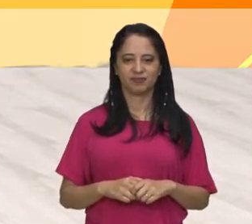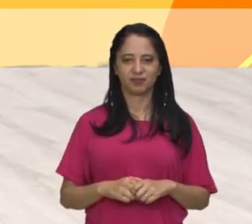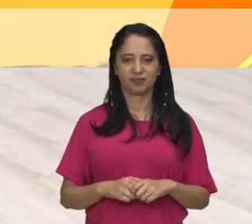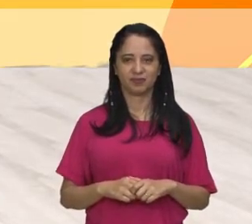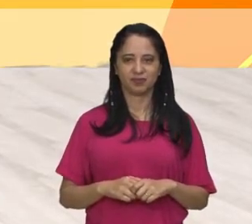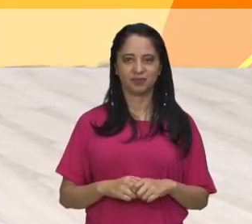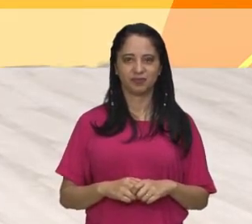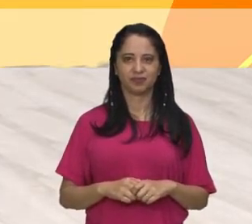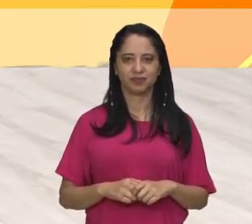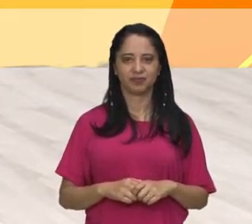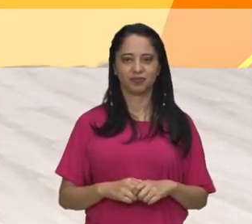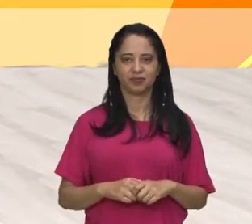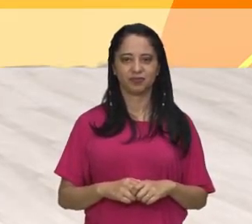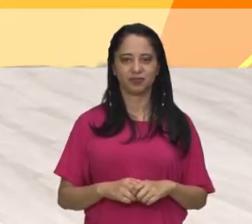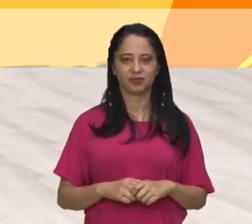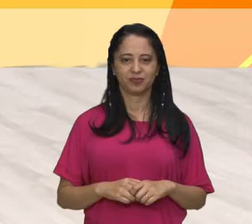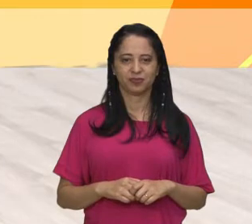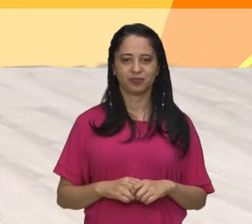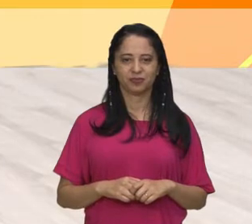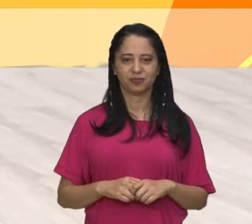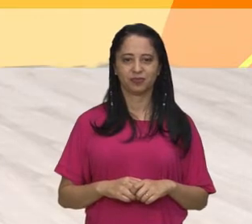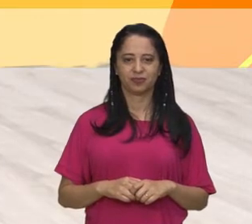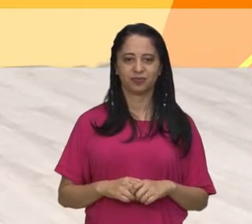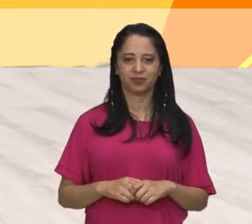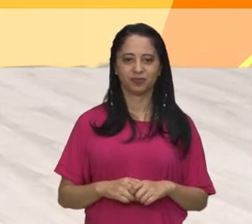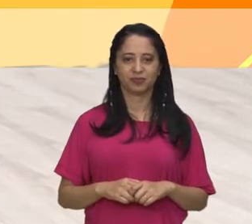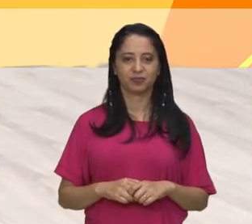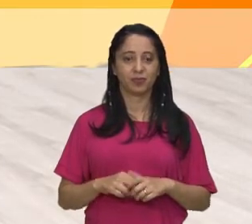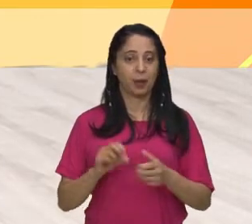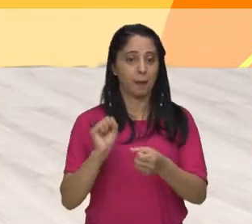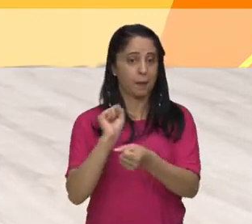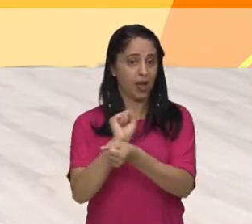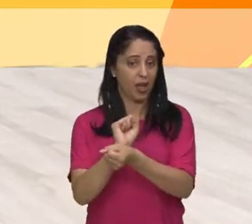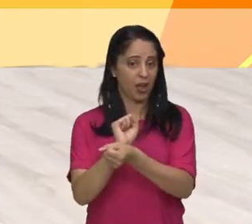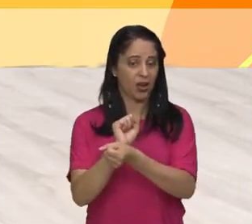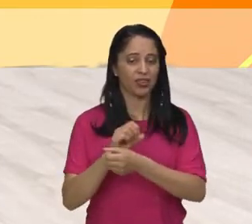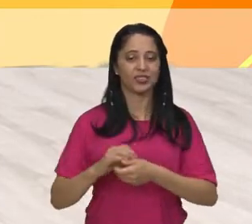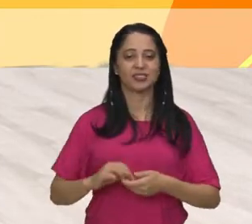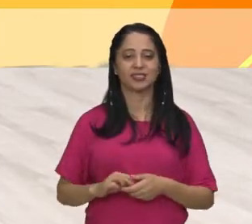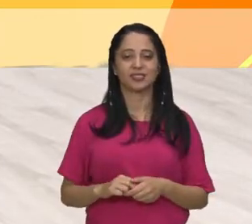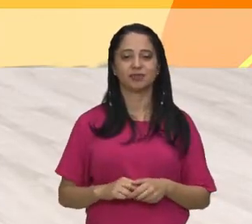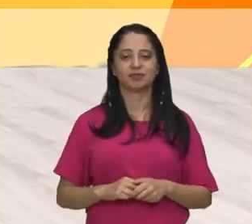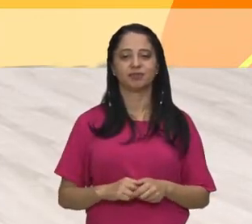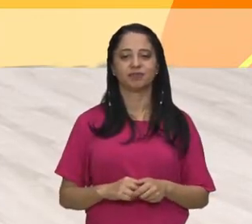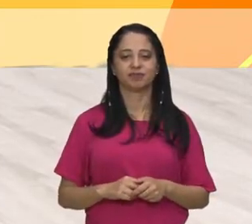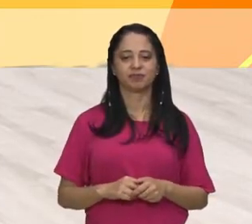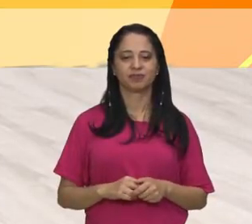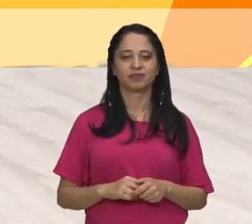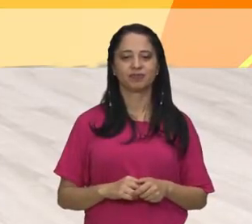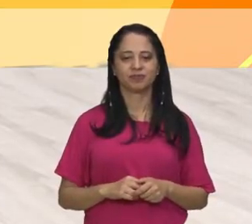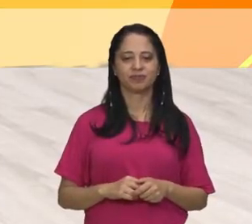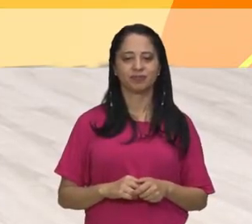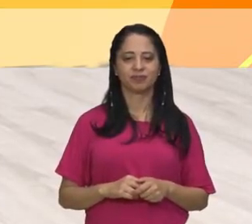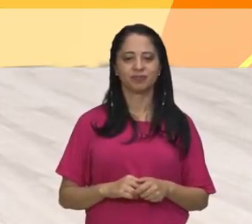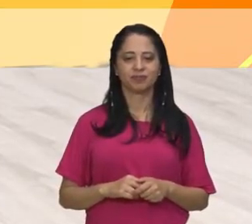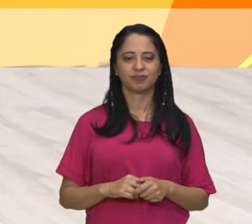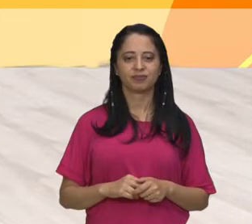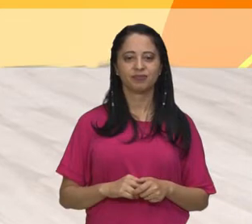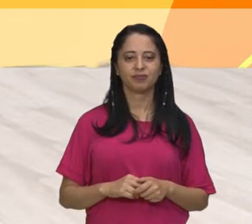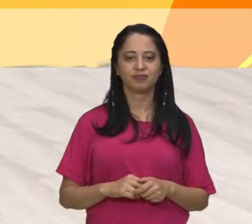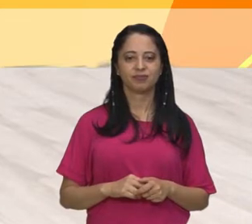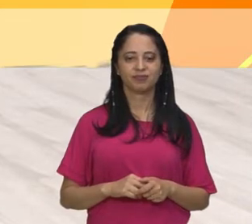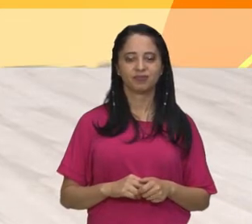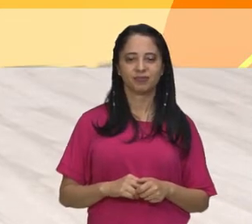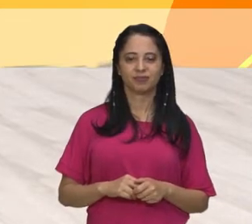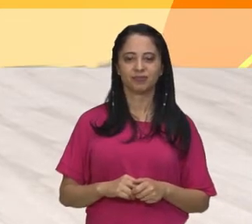4, 5, 6, olha o break, parou. Olha o chapéu, virou. Perna para fora, perna para dentro.